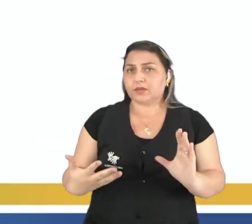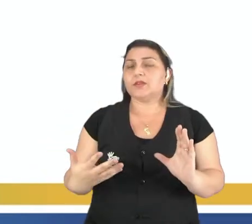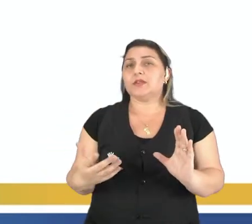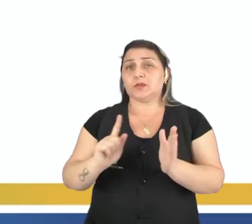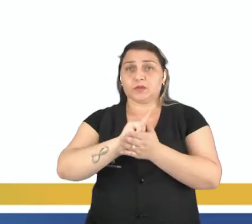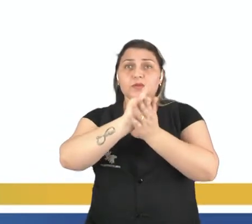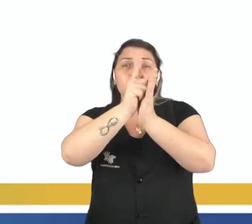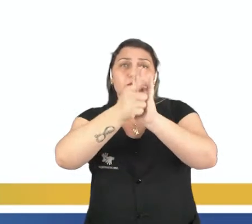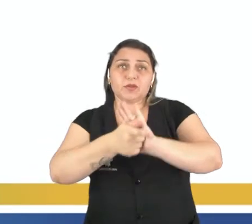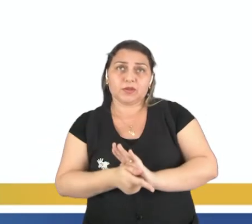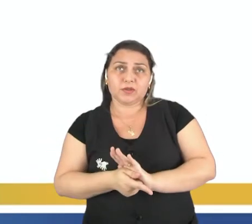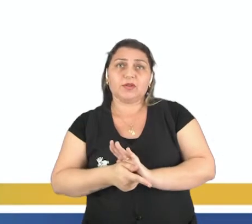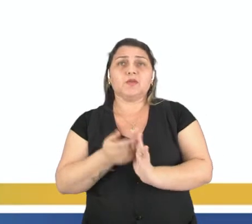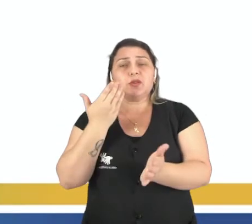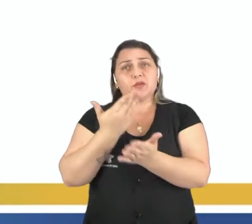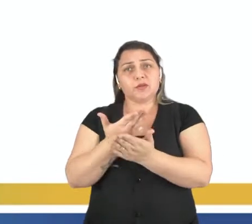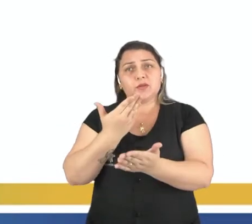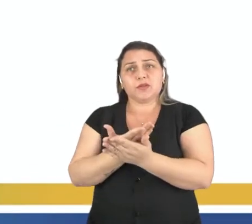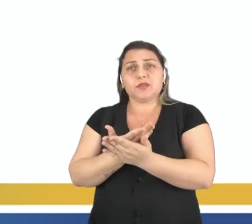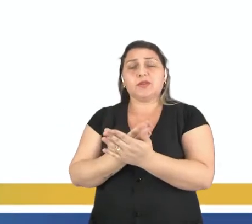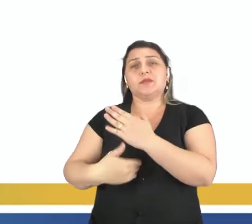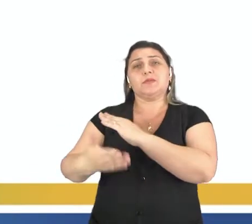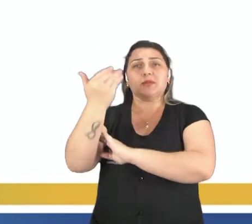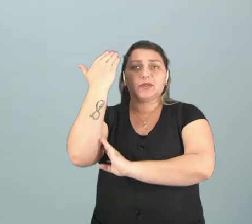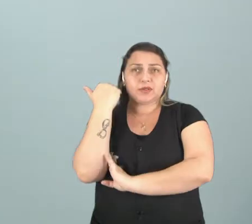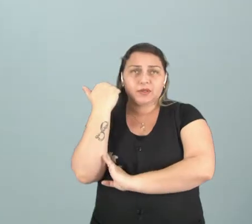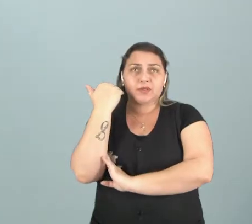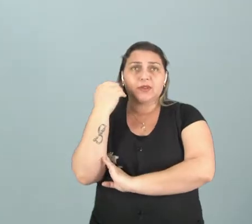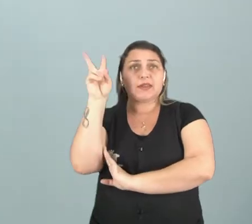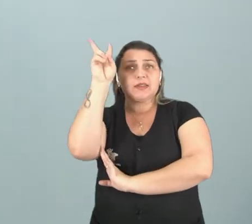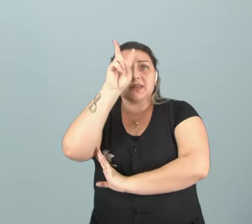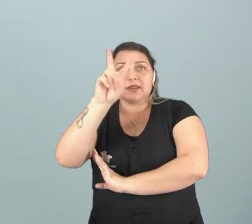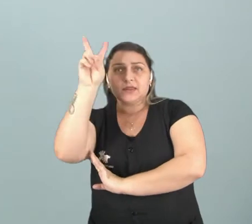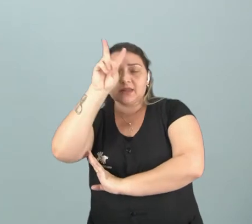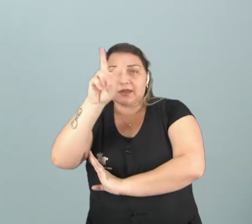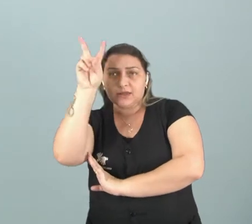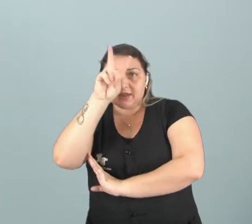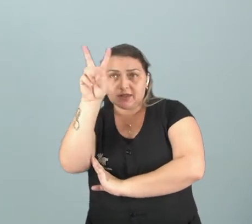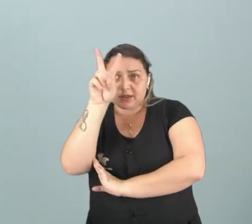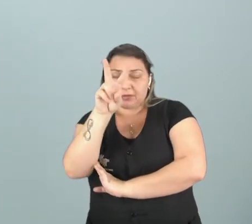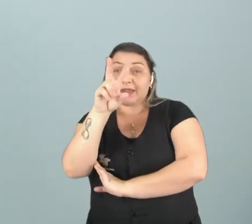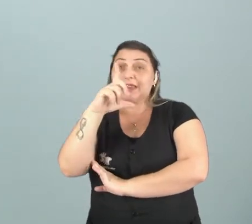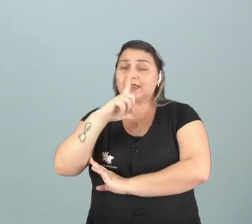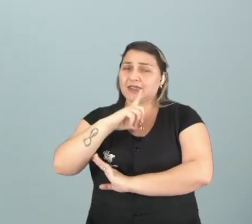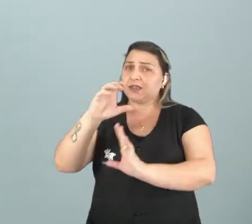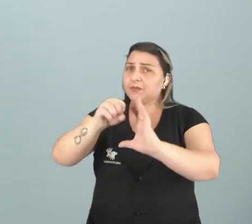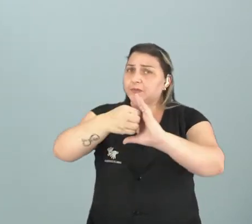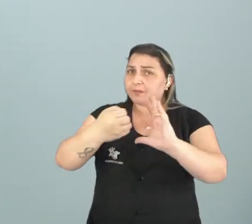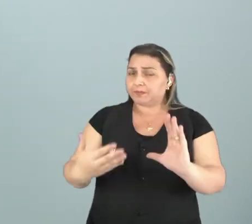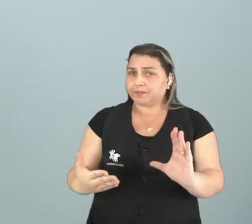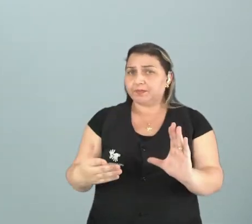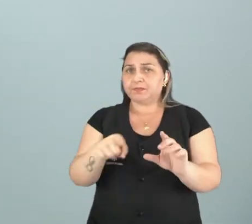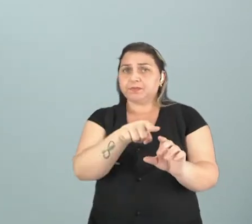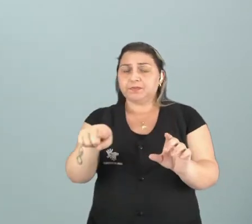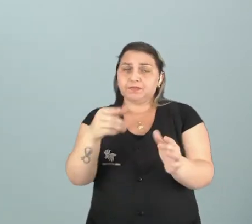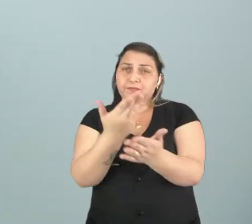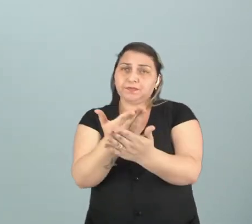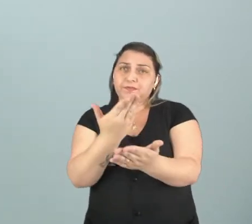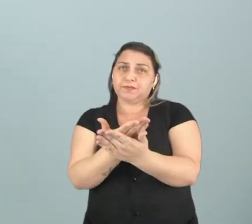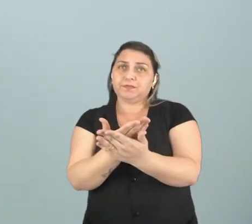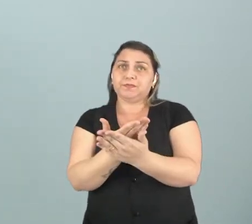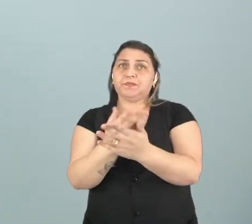desse gênero que foram estudadas nas aulas. Né? Relembrem que esse texto tem as características que vocês